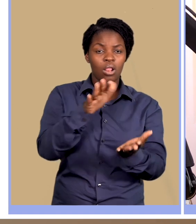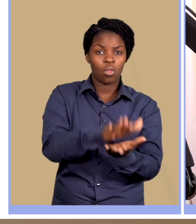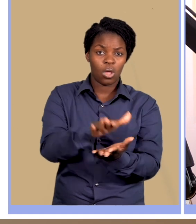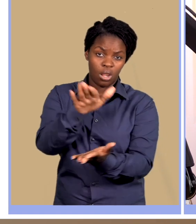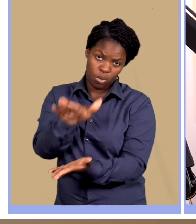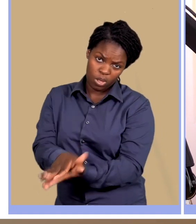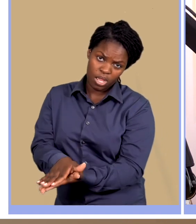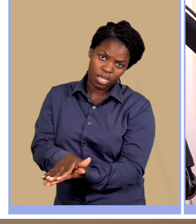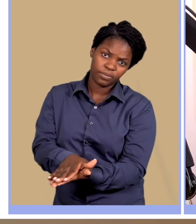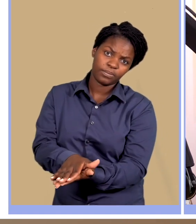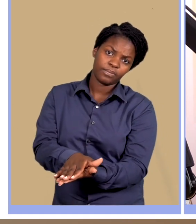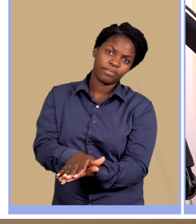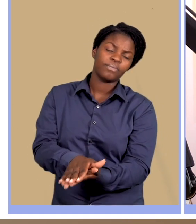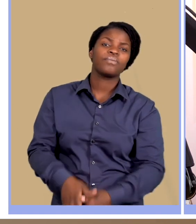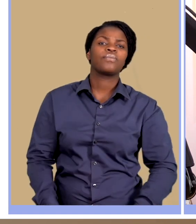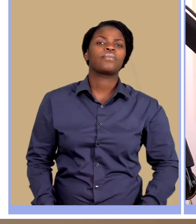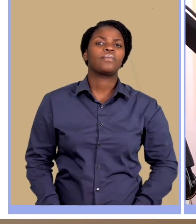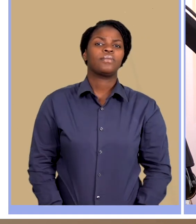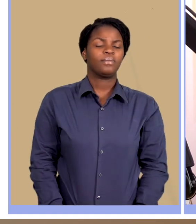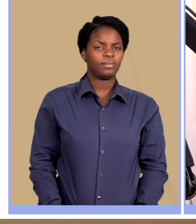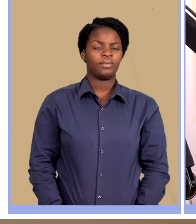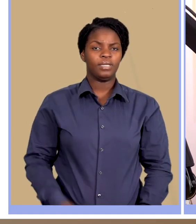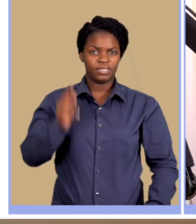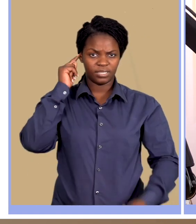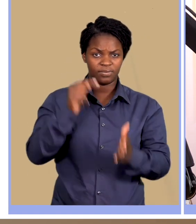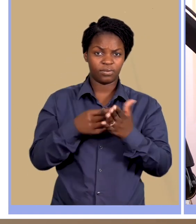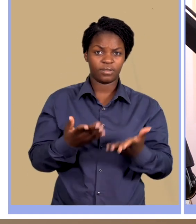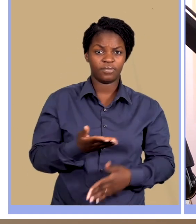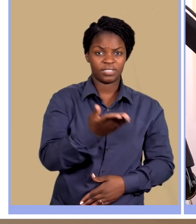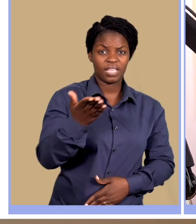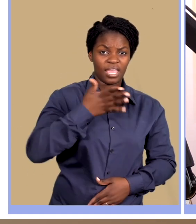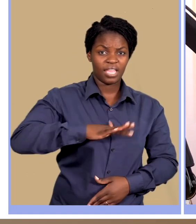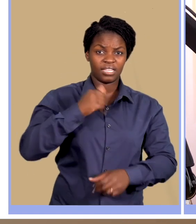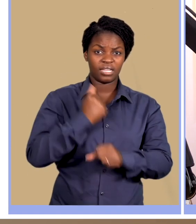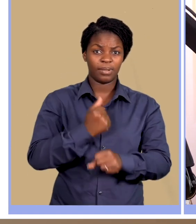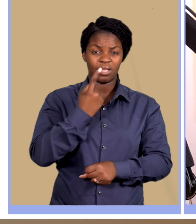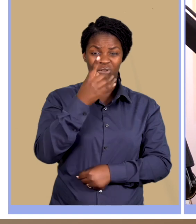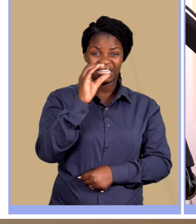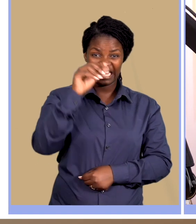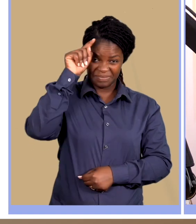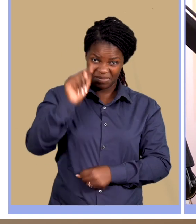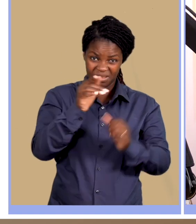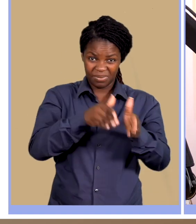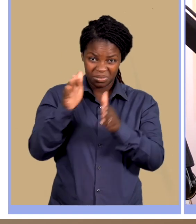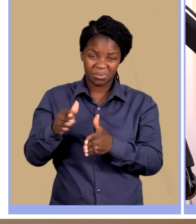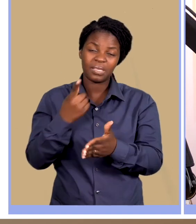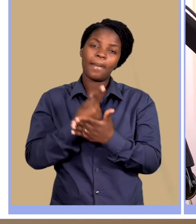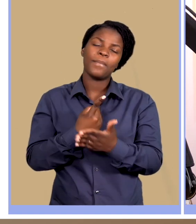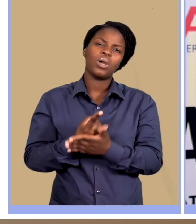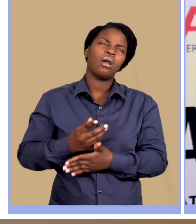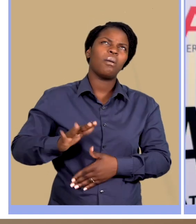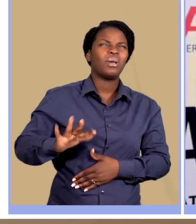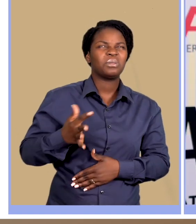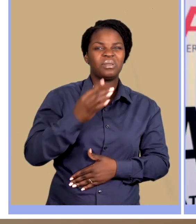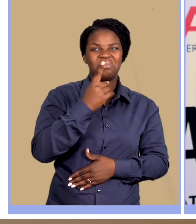O que quer dizer? Se quer trabalhar com 10 mil pessoas, assegure que pelo menos 1.500 pessoas sejam pessoas com